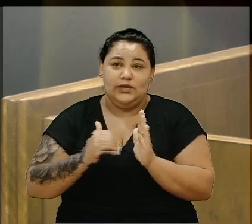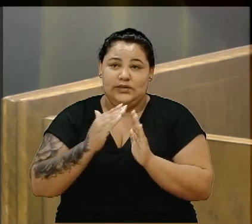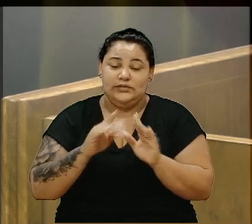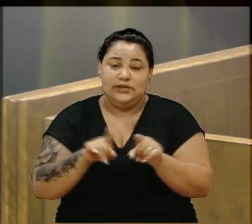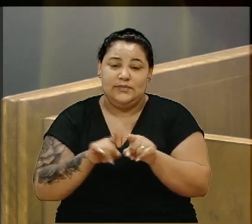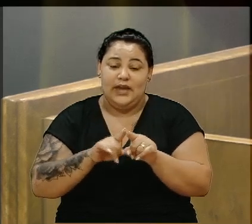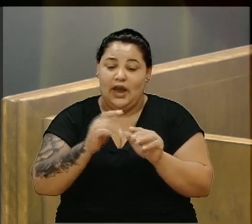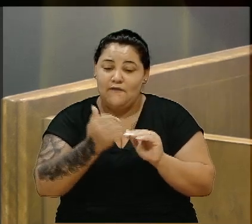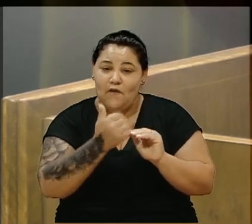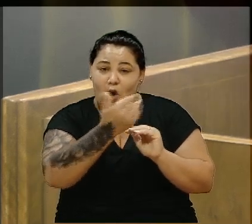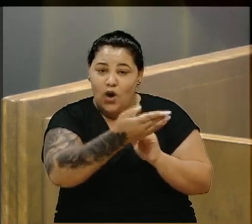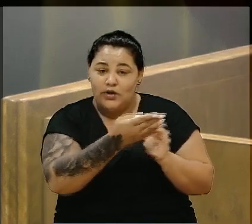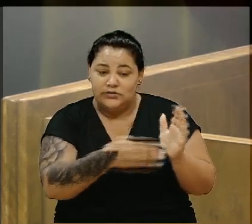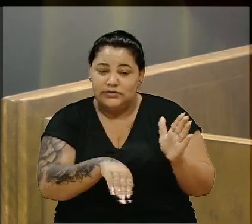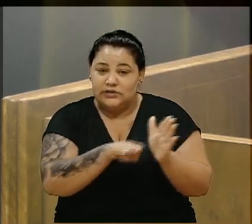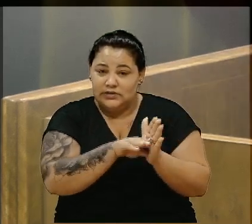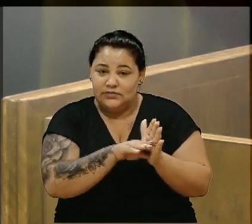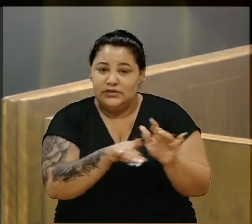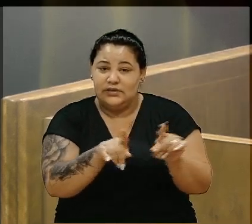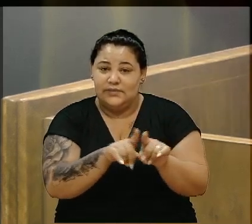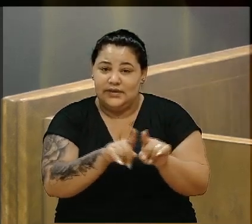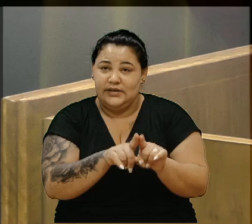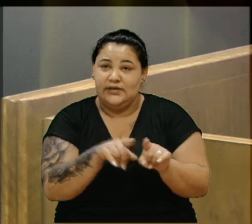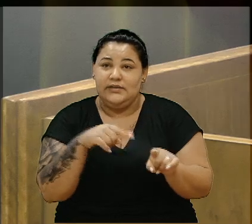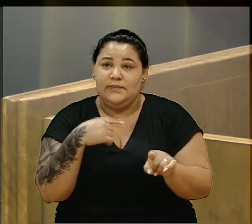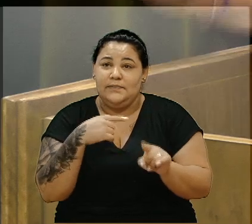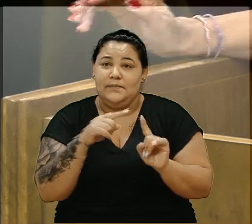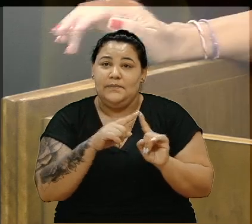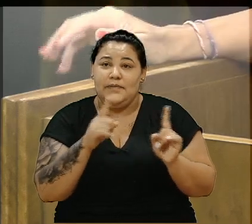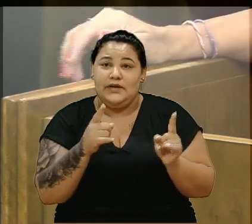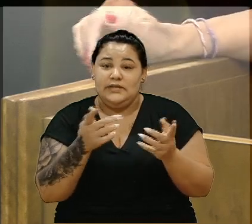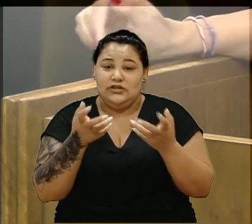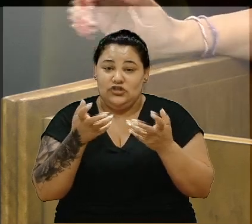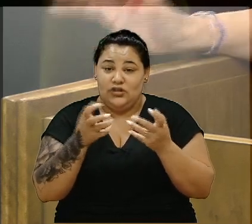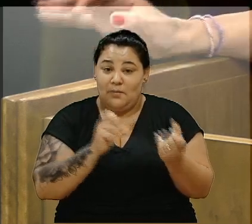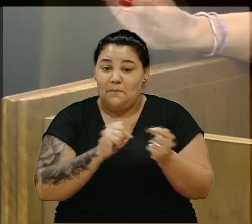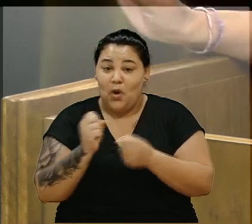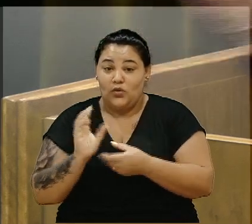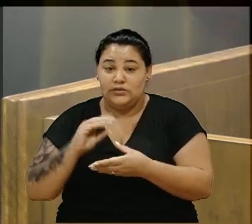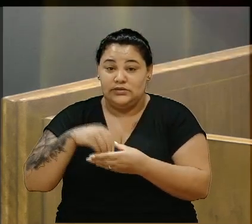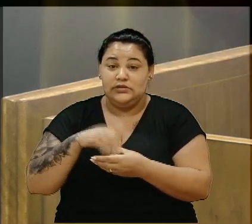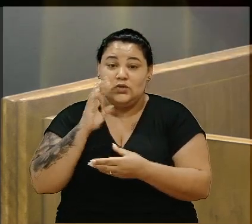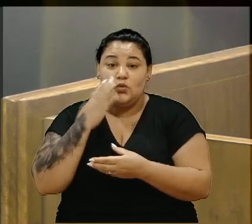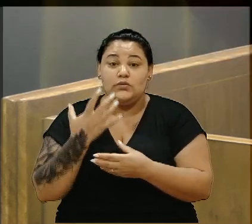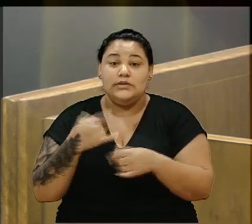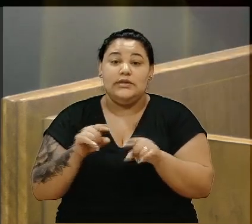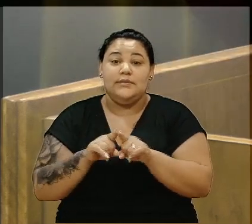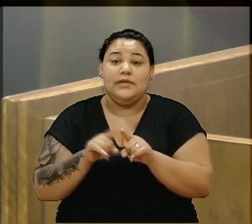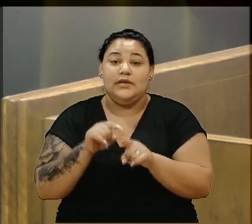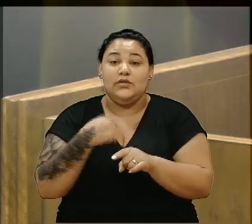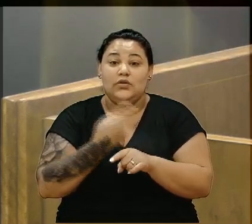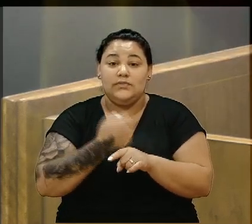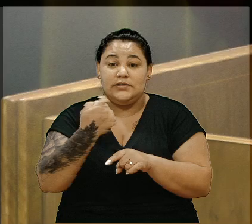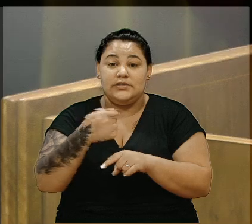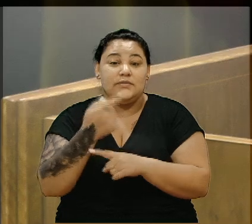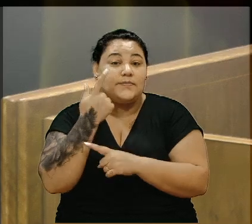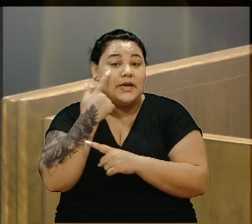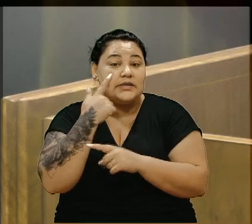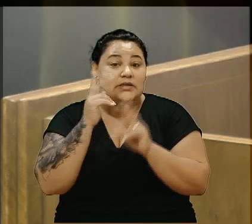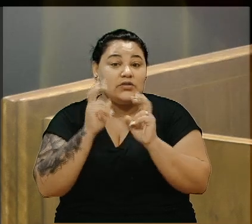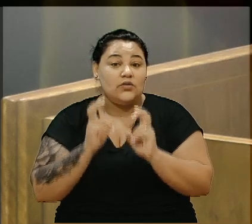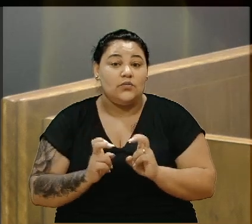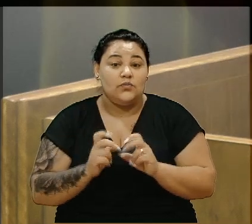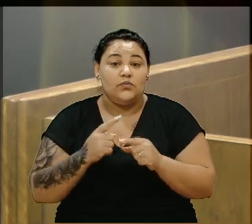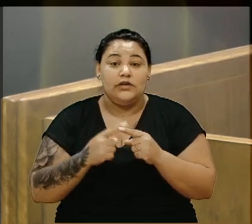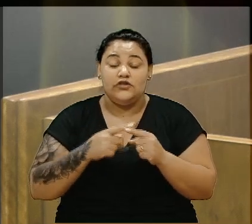externa ali do estacionamento, mas a gente quer que isso possa ser também internamente. A gente precisa pensar sobre isso, porque quando a gente fala sobre corrida, a gente